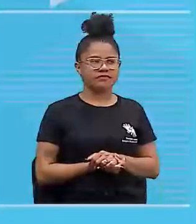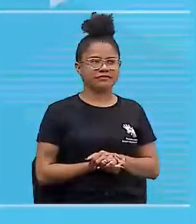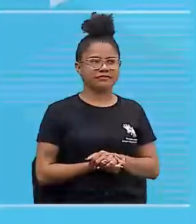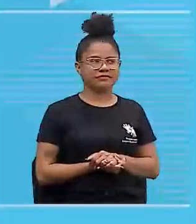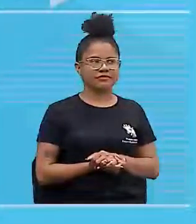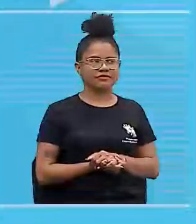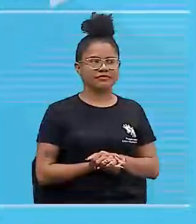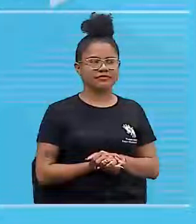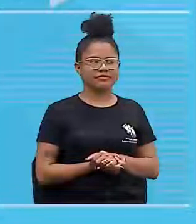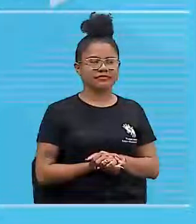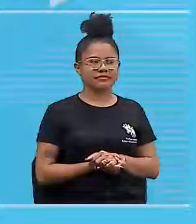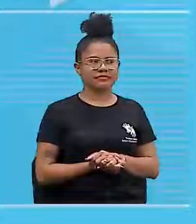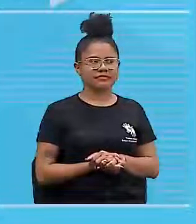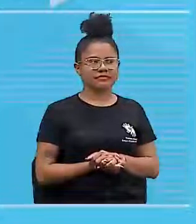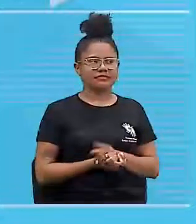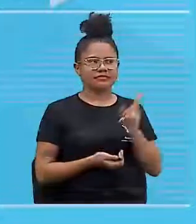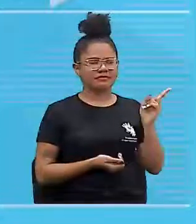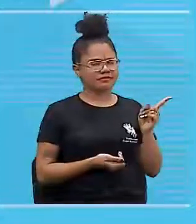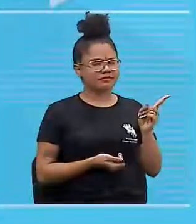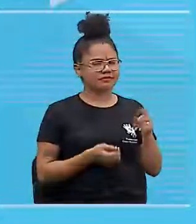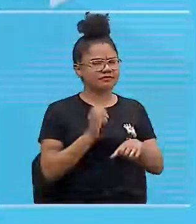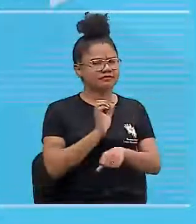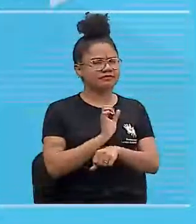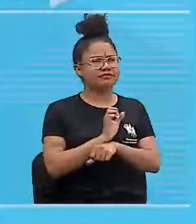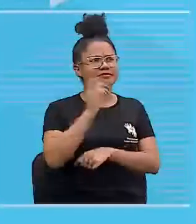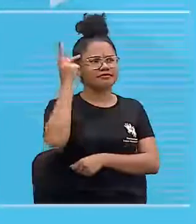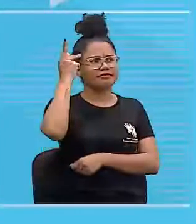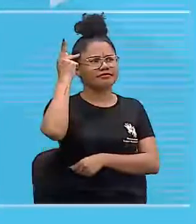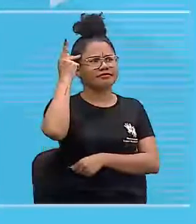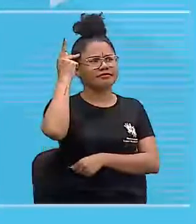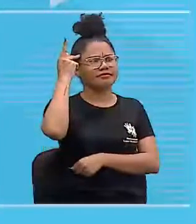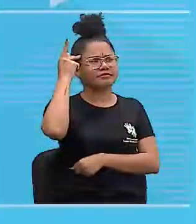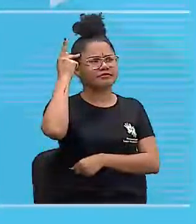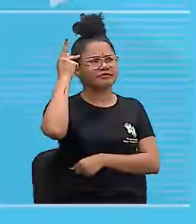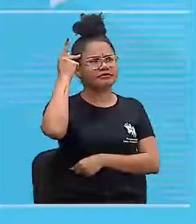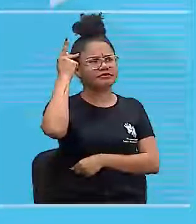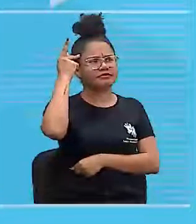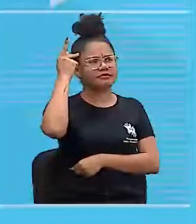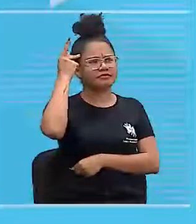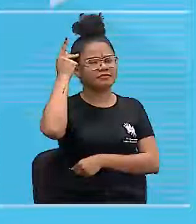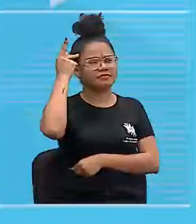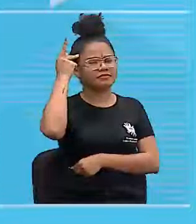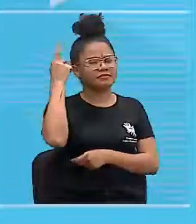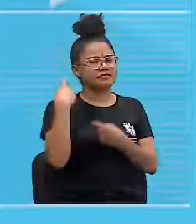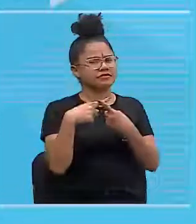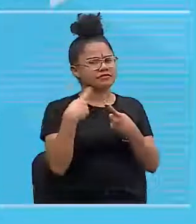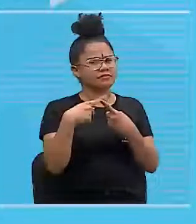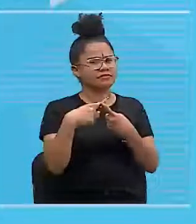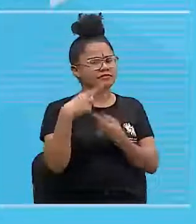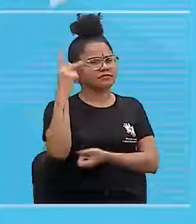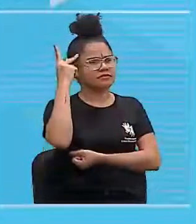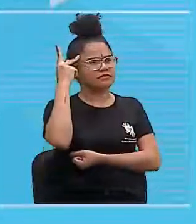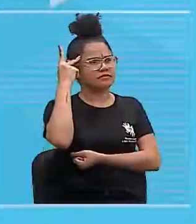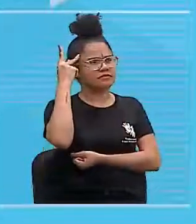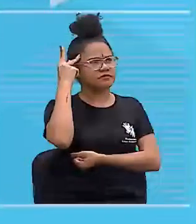do Estado de São Paulo esse Estado de São Paulo é o que mais aparece não é rapaz por que que esse Estado de São Paulo